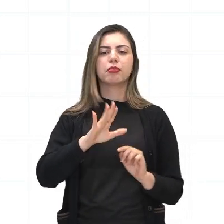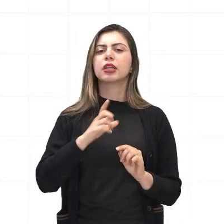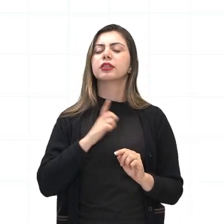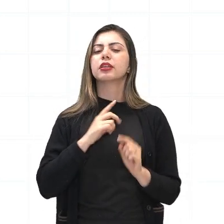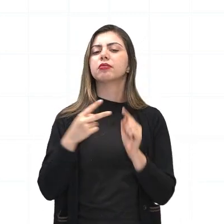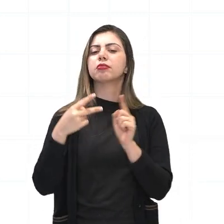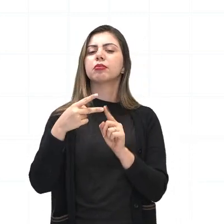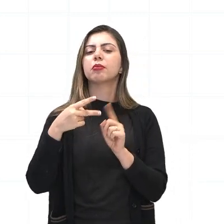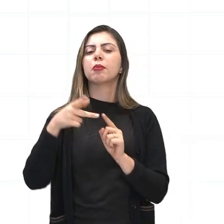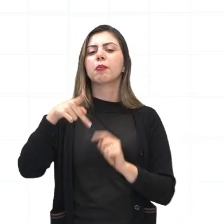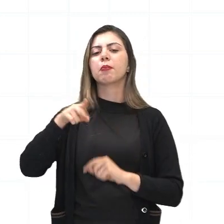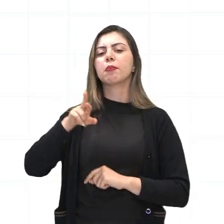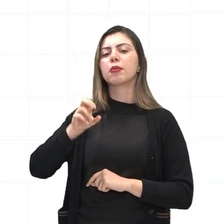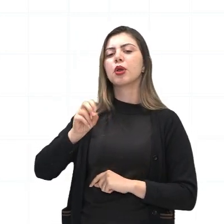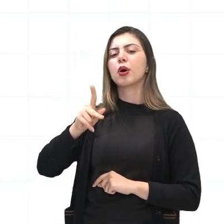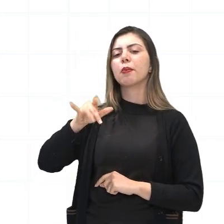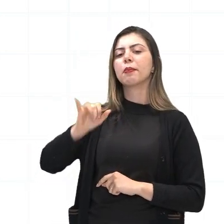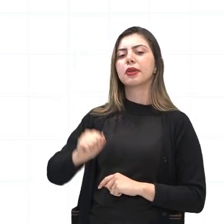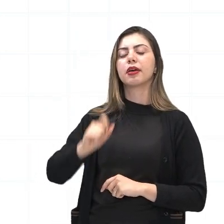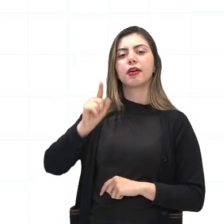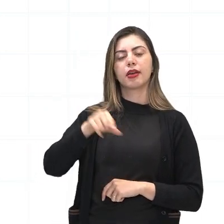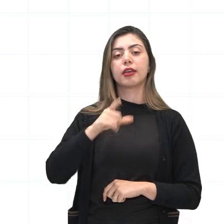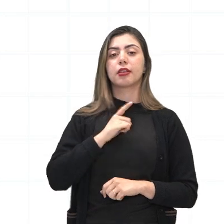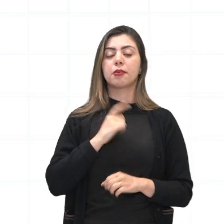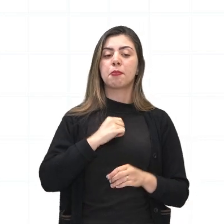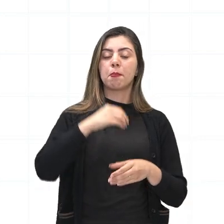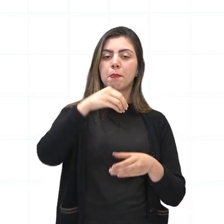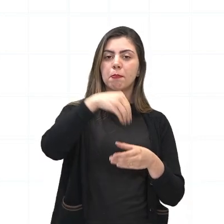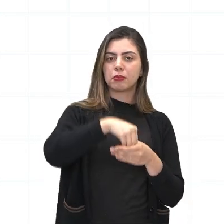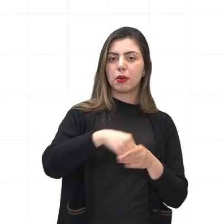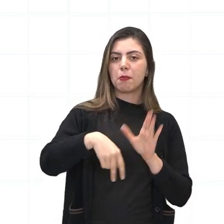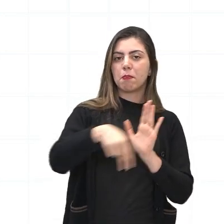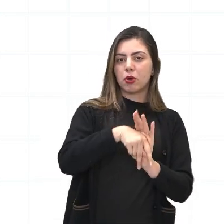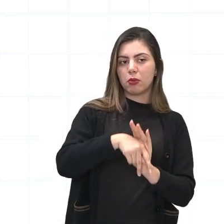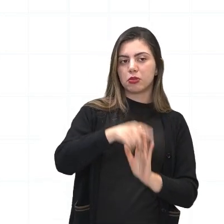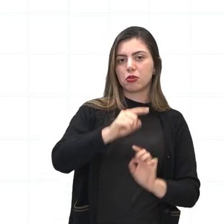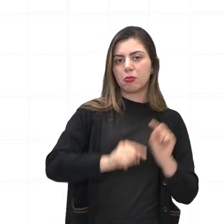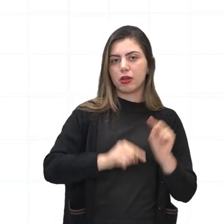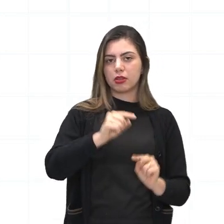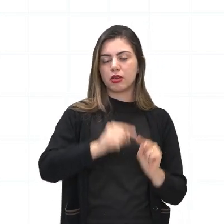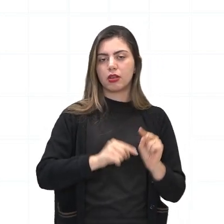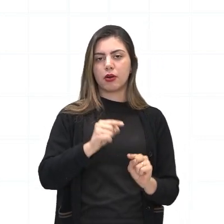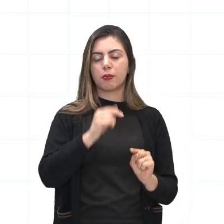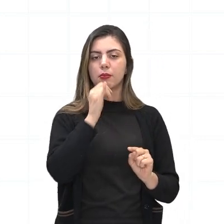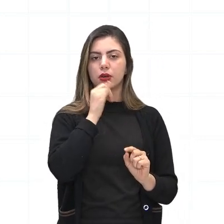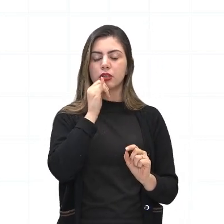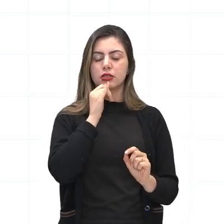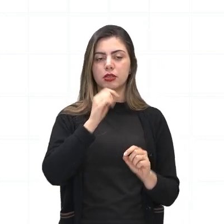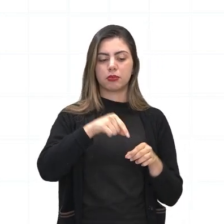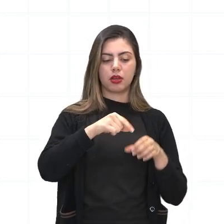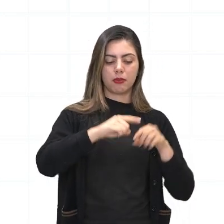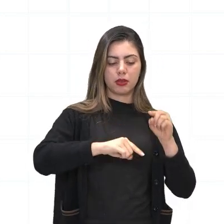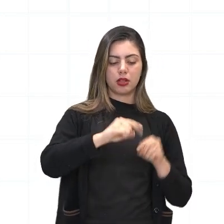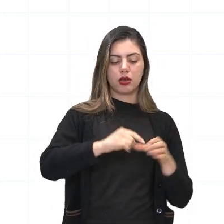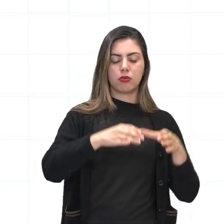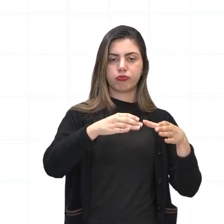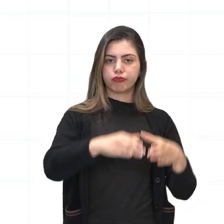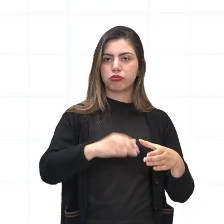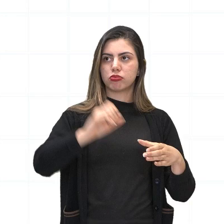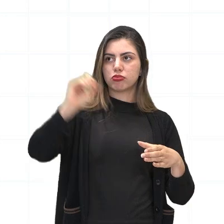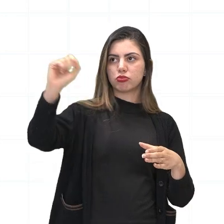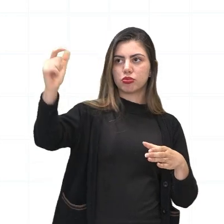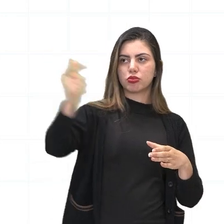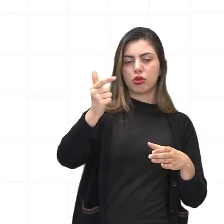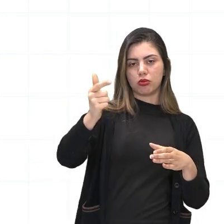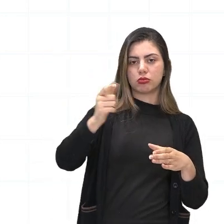própria, aquela formada do próprio objeto, no lado oposto à fonte de luz. Só na